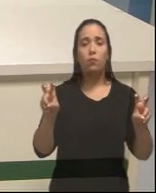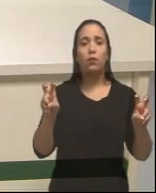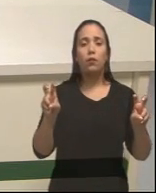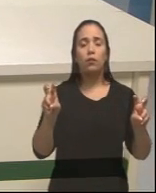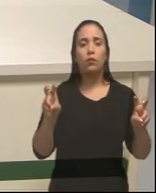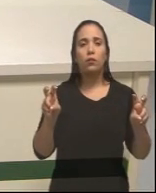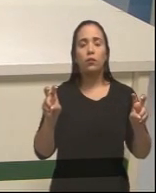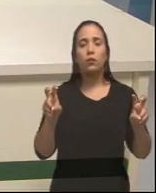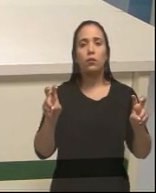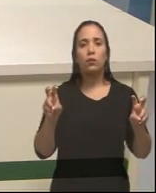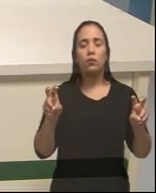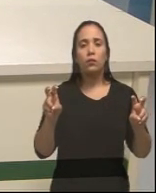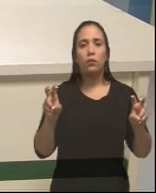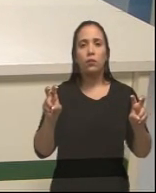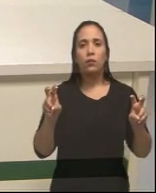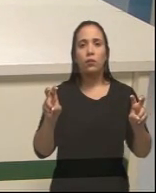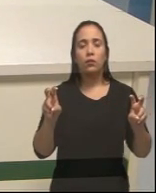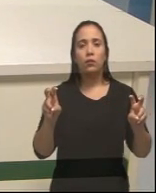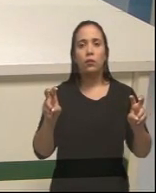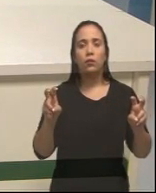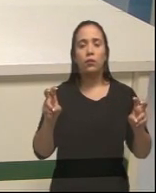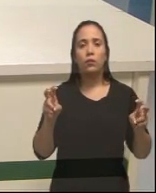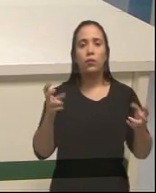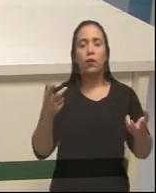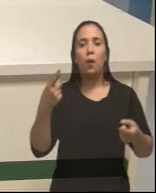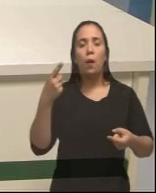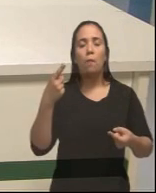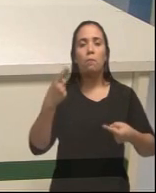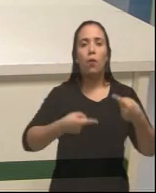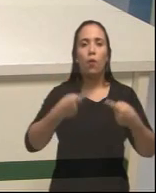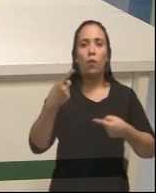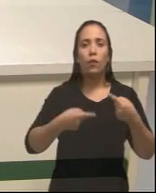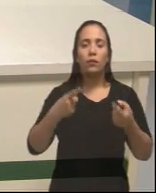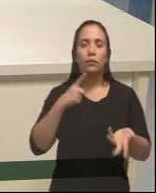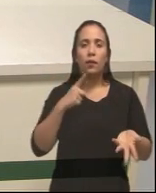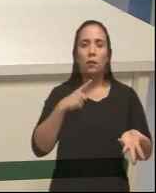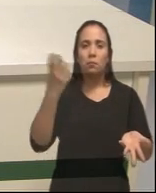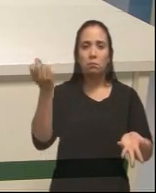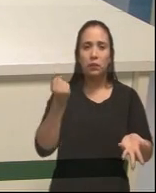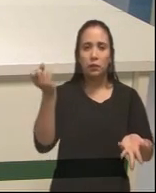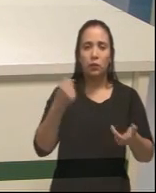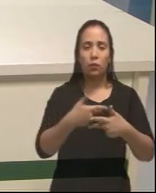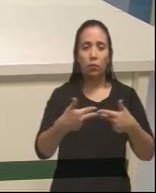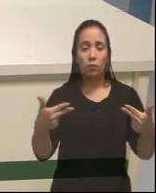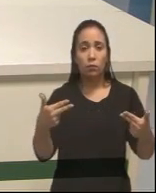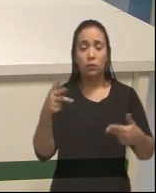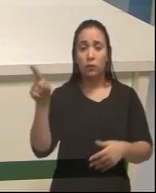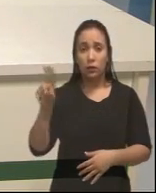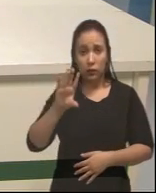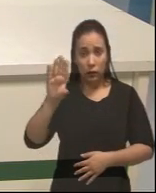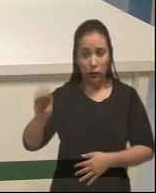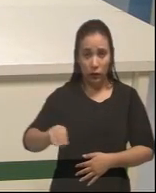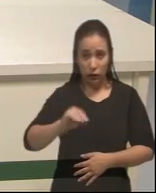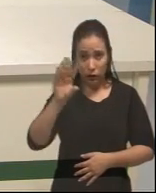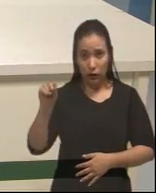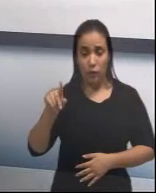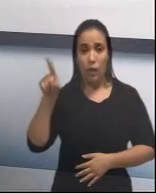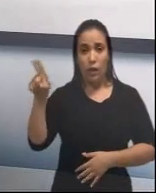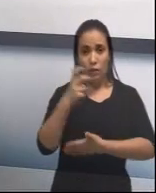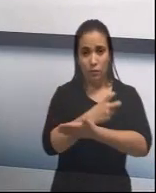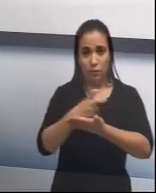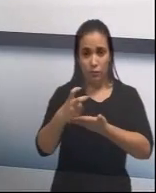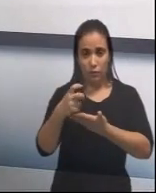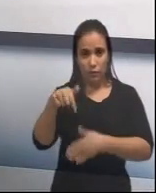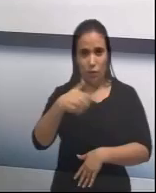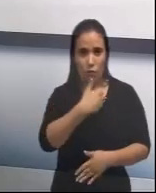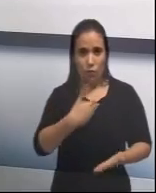uso de pensões, e os políticos estão muito sendo acusados, o Ciro Gomes, quando sai do governo do Estado de